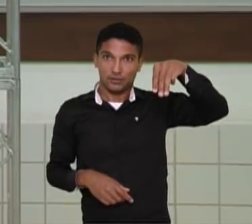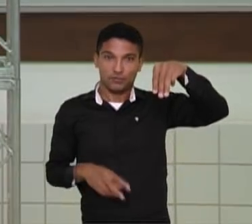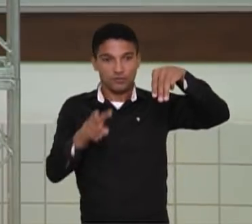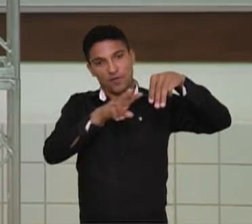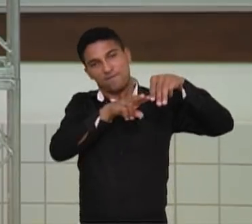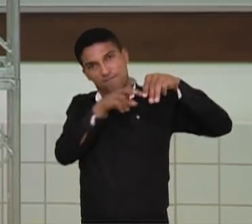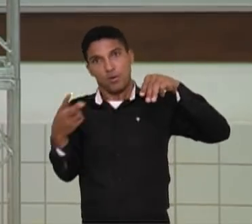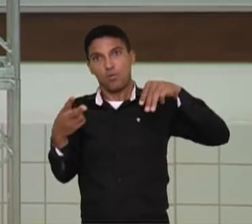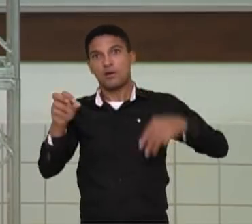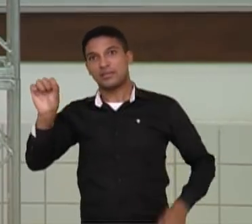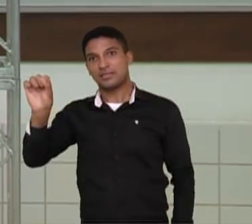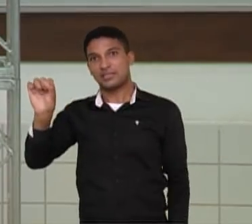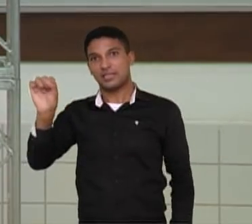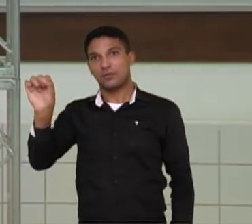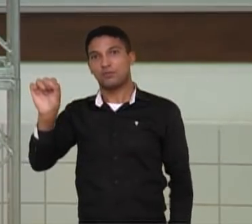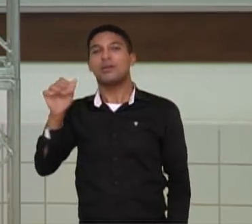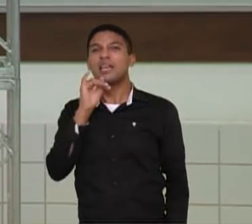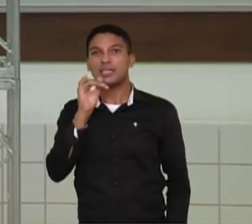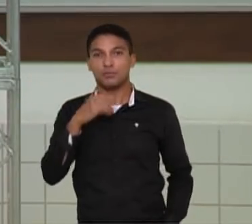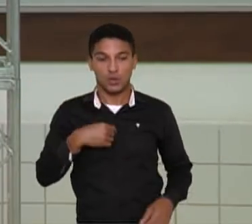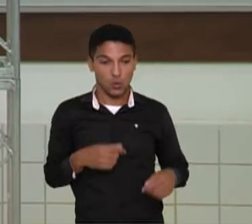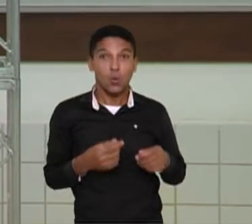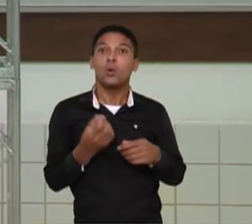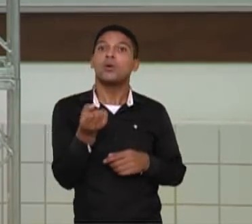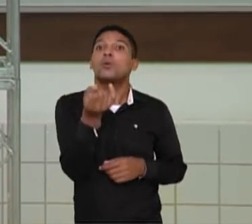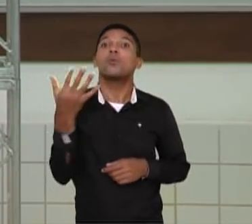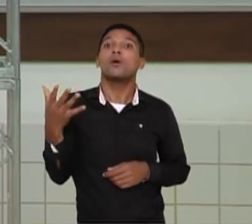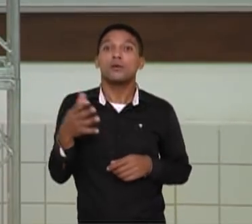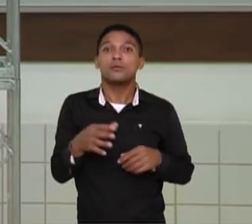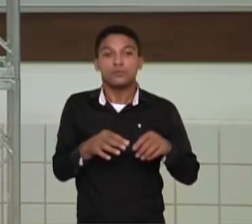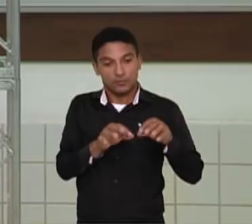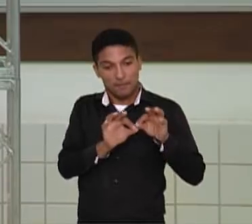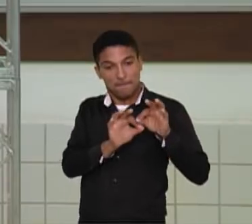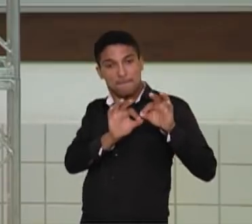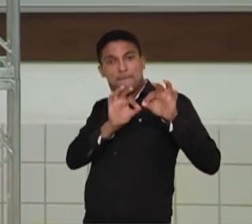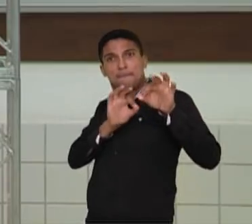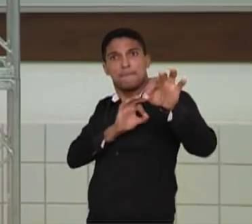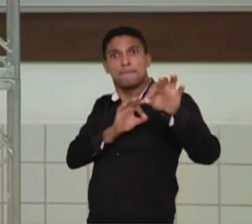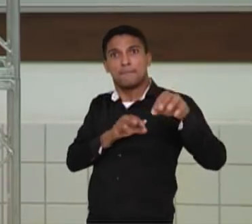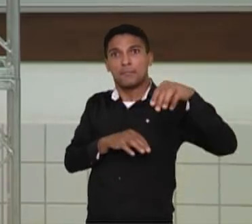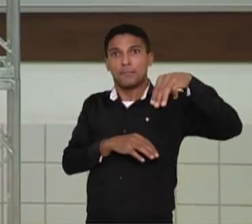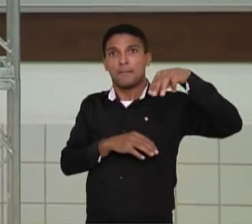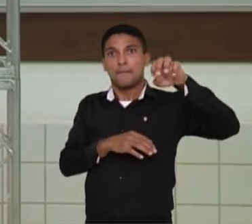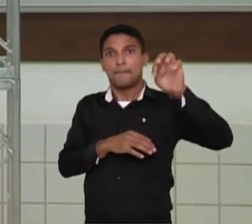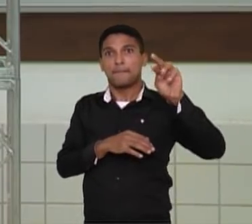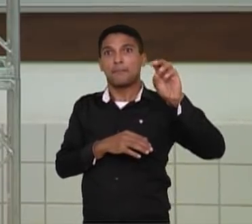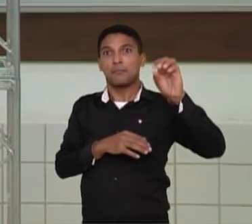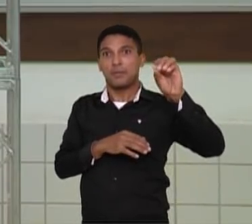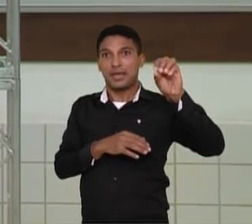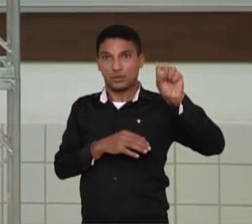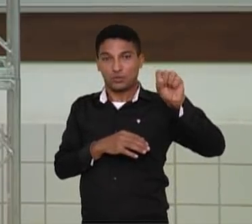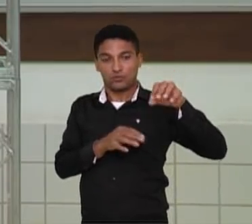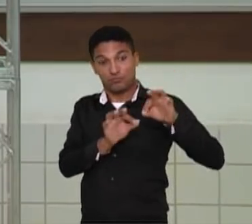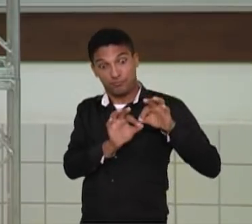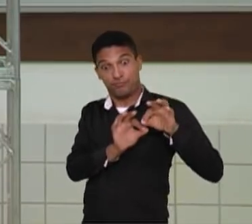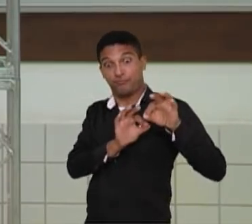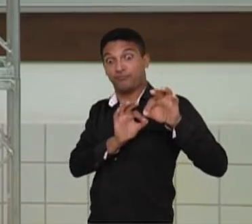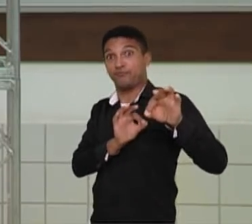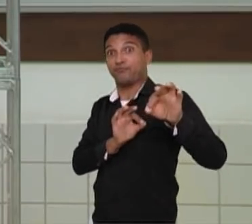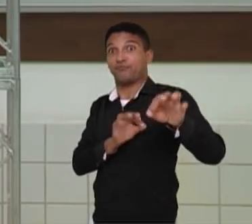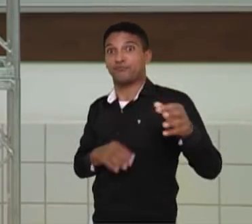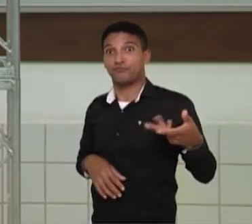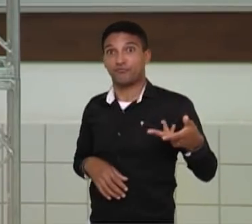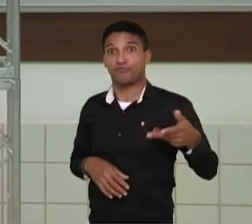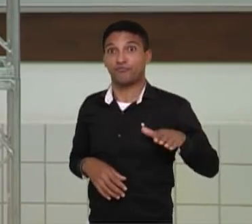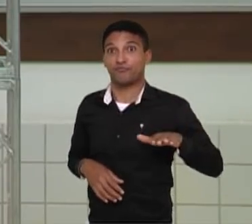outra forma também e bem usual, né? O pessoal do ensino médio aí conhece bastante, né? Velocidade média em metros por segundo, em quilômetros